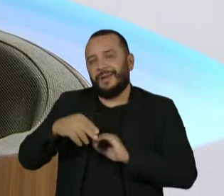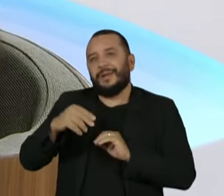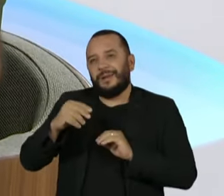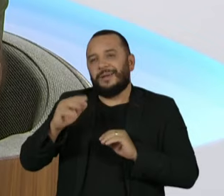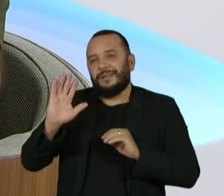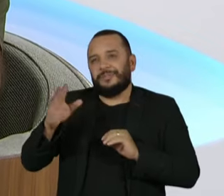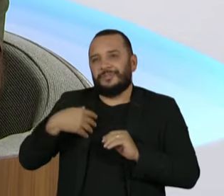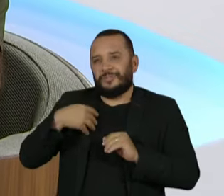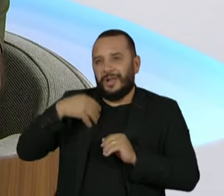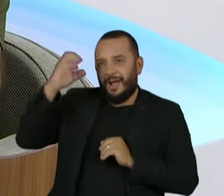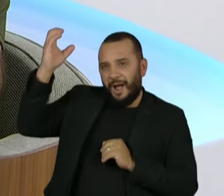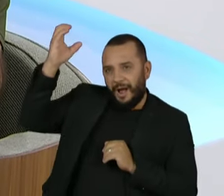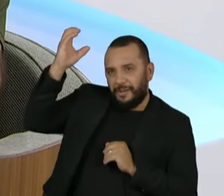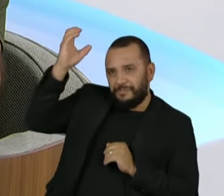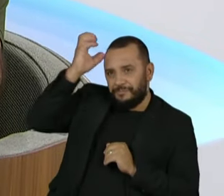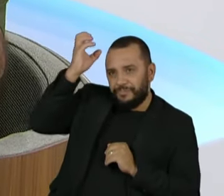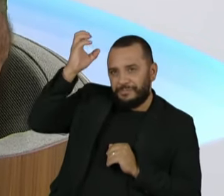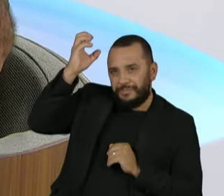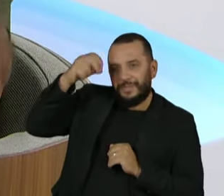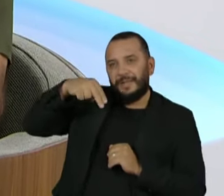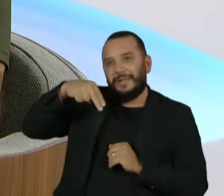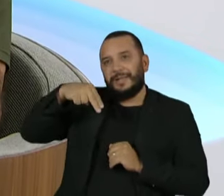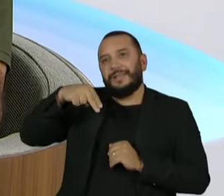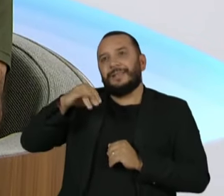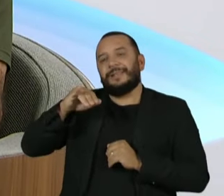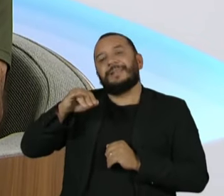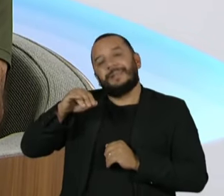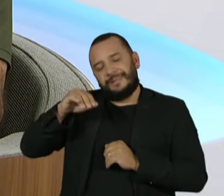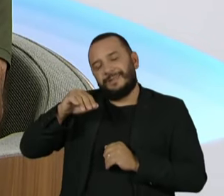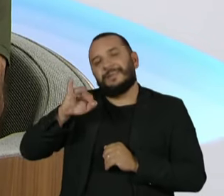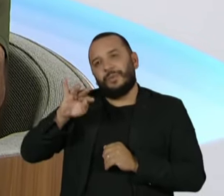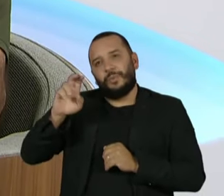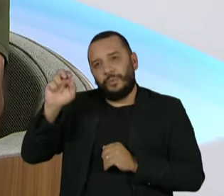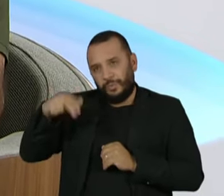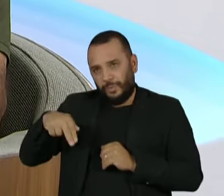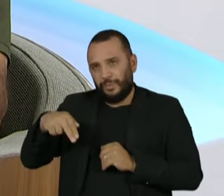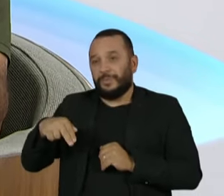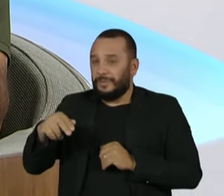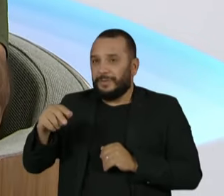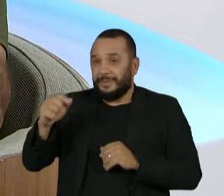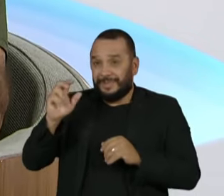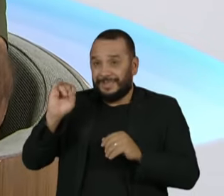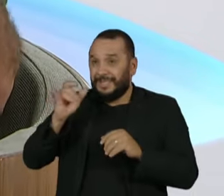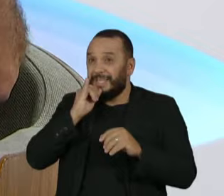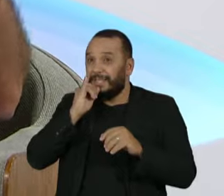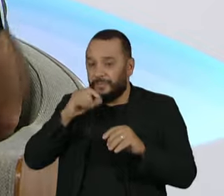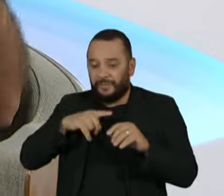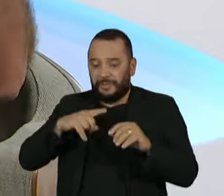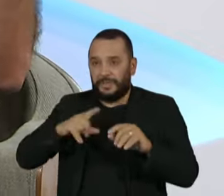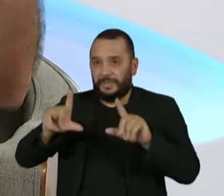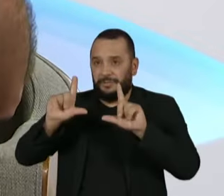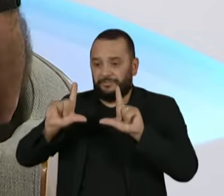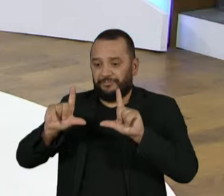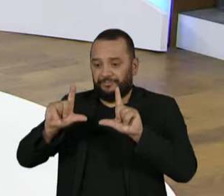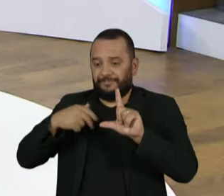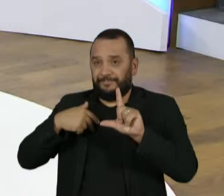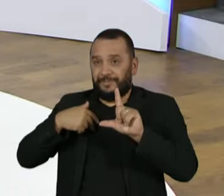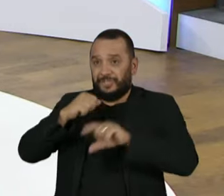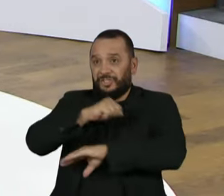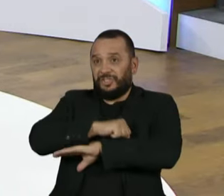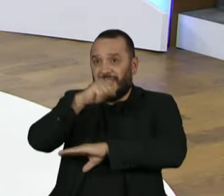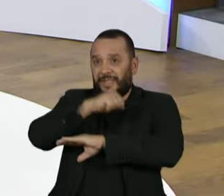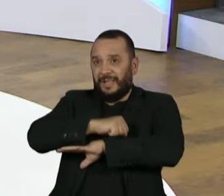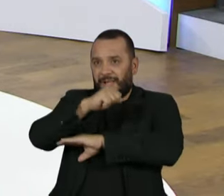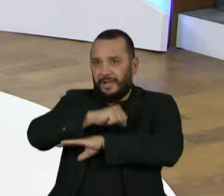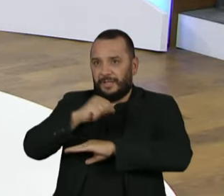ficar fora de uma janela de um prédio tem uma força da gravidade numa lei de 1.600